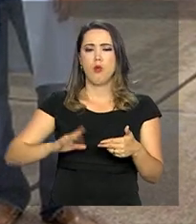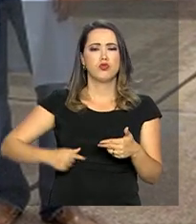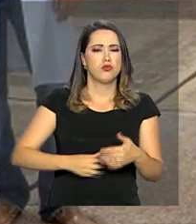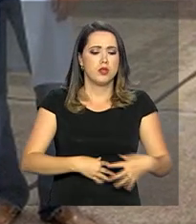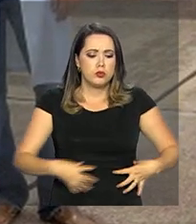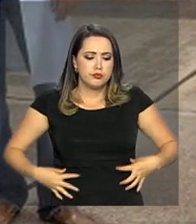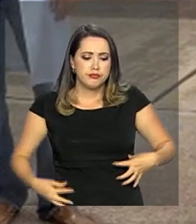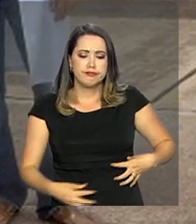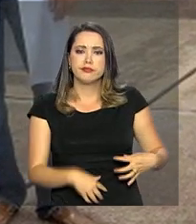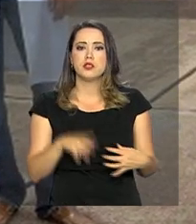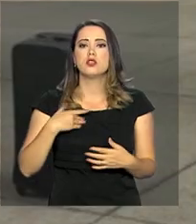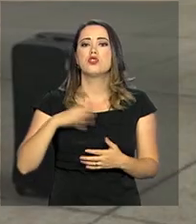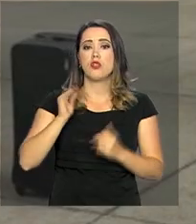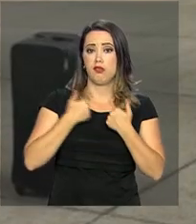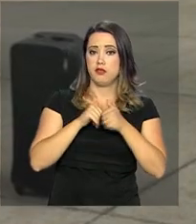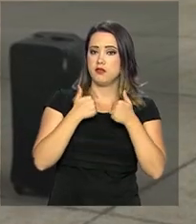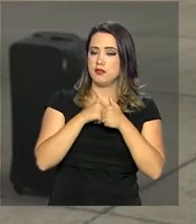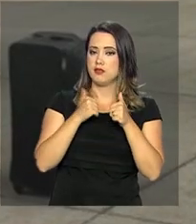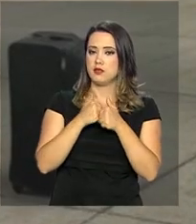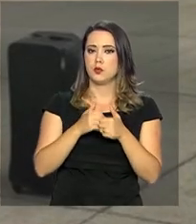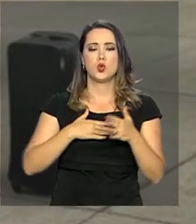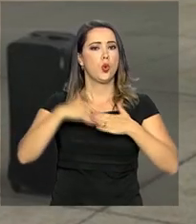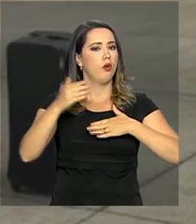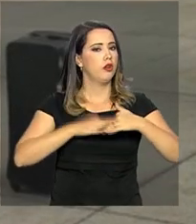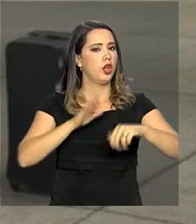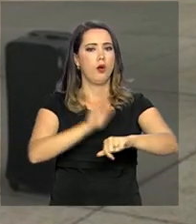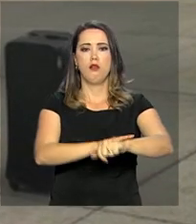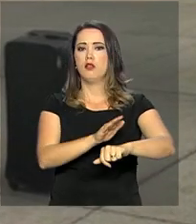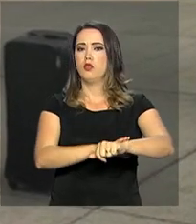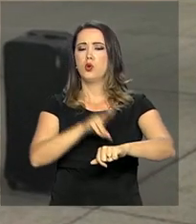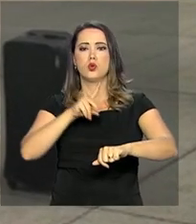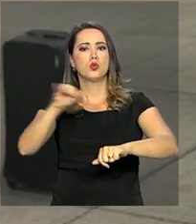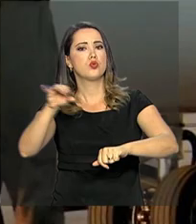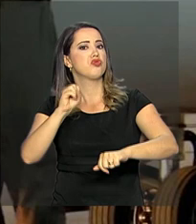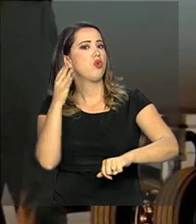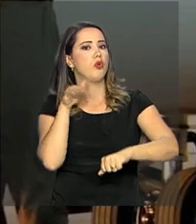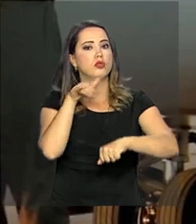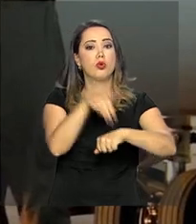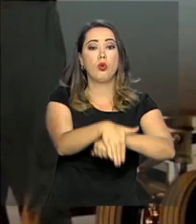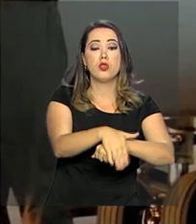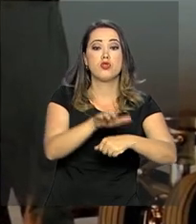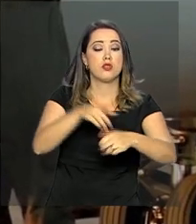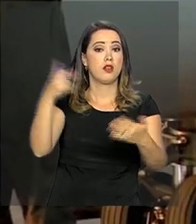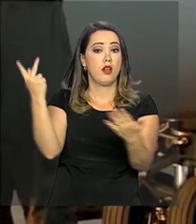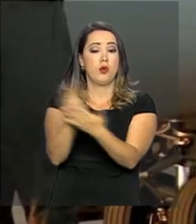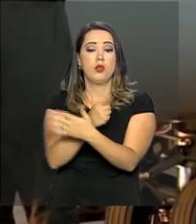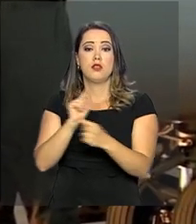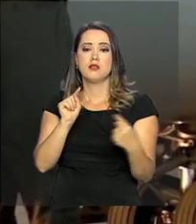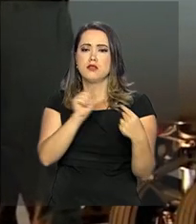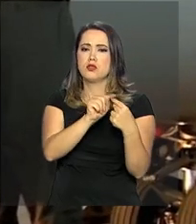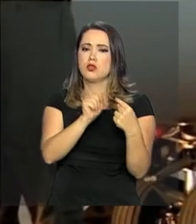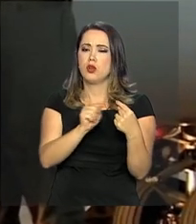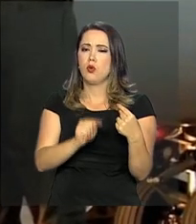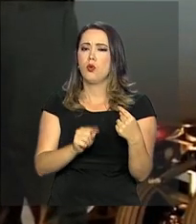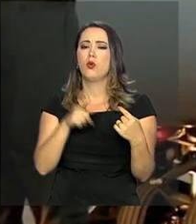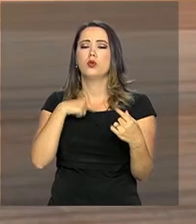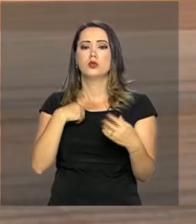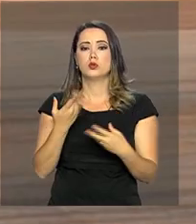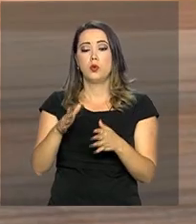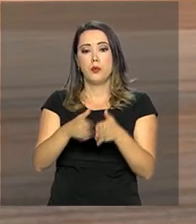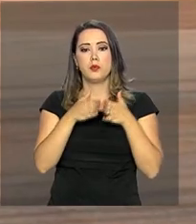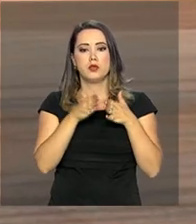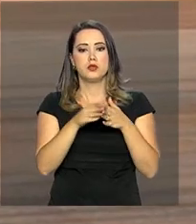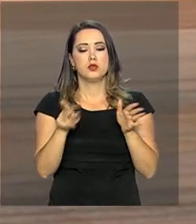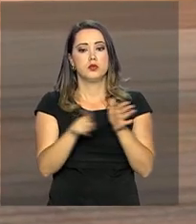os acionamentos são realizados a qualquer hora do dia e da noite e ocorrem de acordo com a demanda repassada